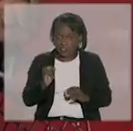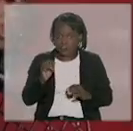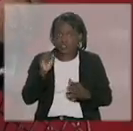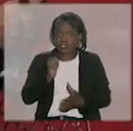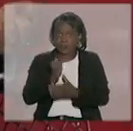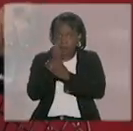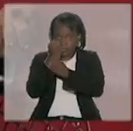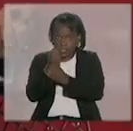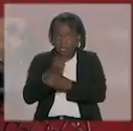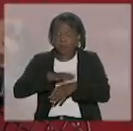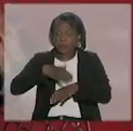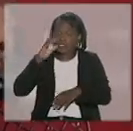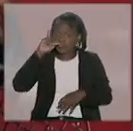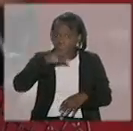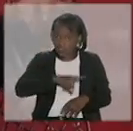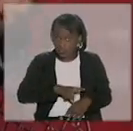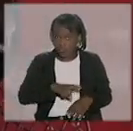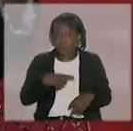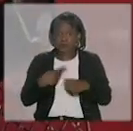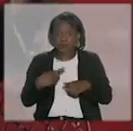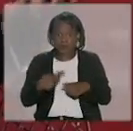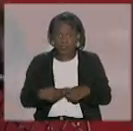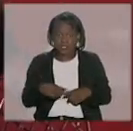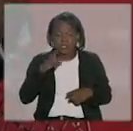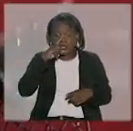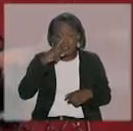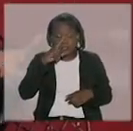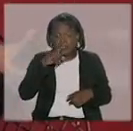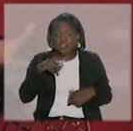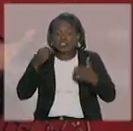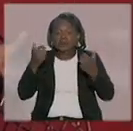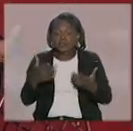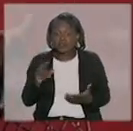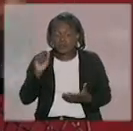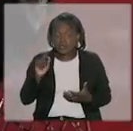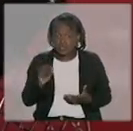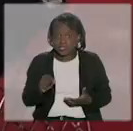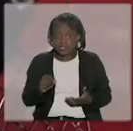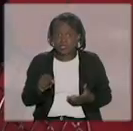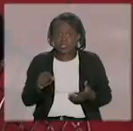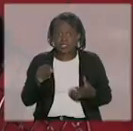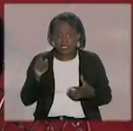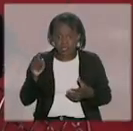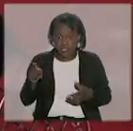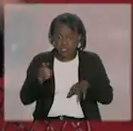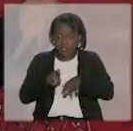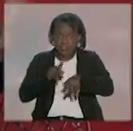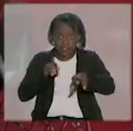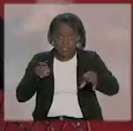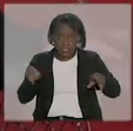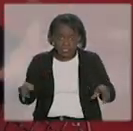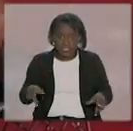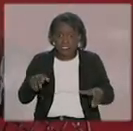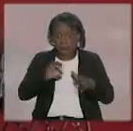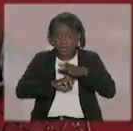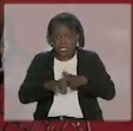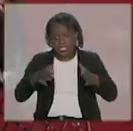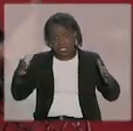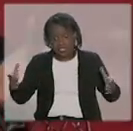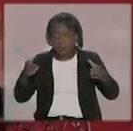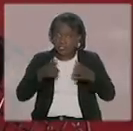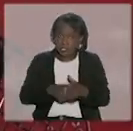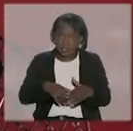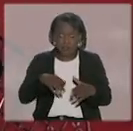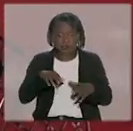sustentabilidade eu acho que é um dos maiores desafios, né? De que riscos a gente está falando nesses diferentes tamanhos de